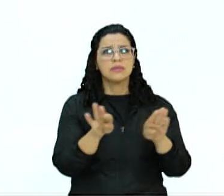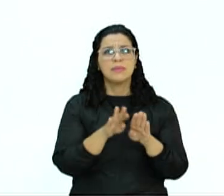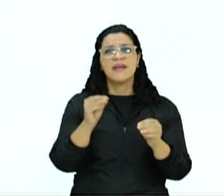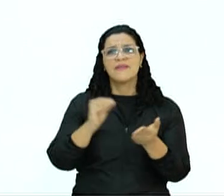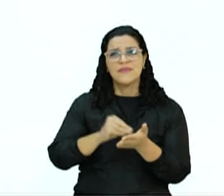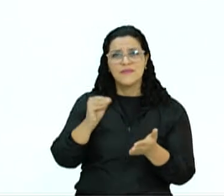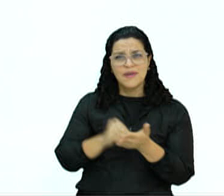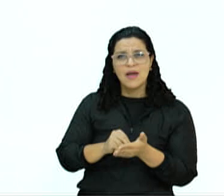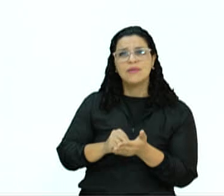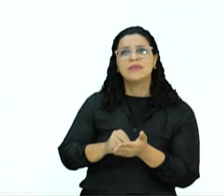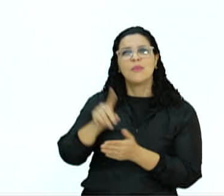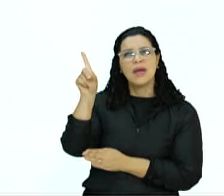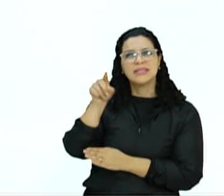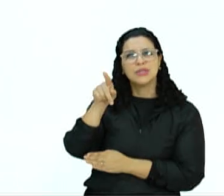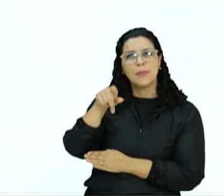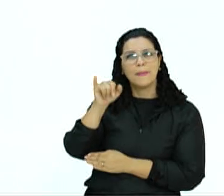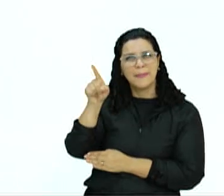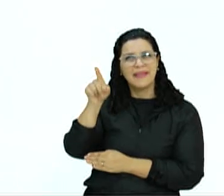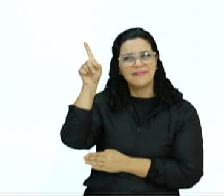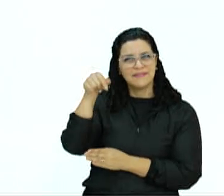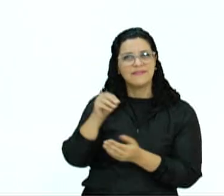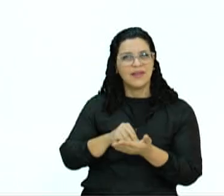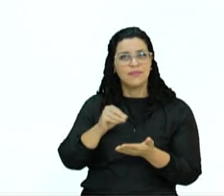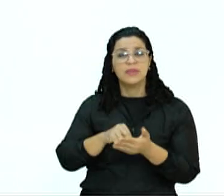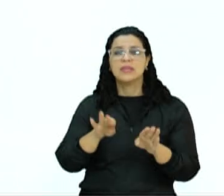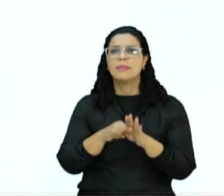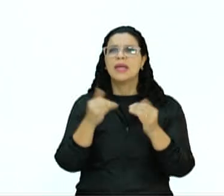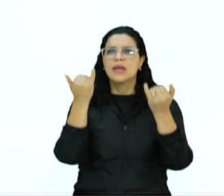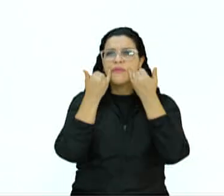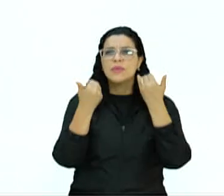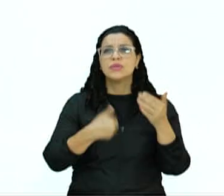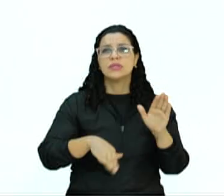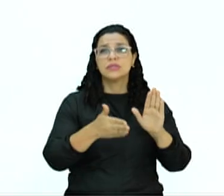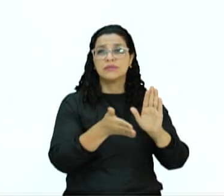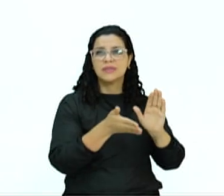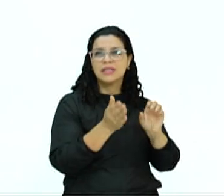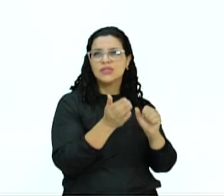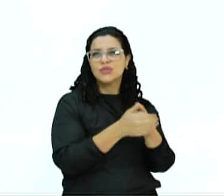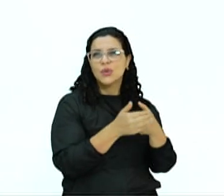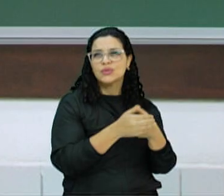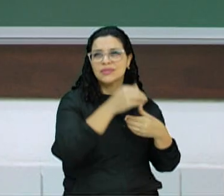acentinho ali no pli, e inferimos informações implícitas.